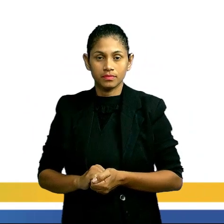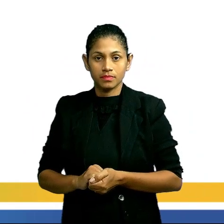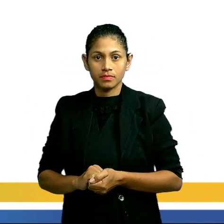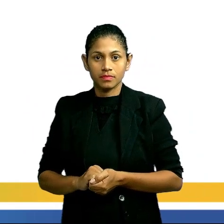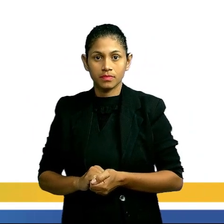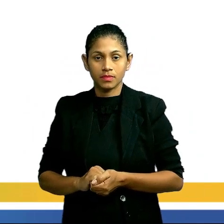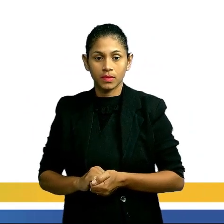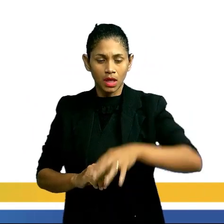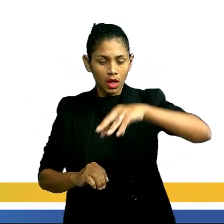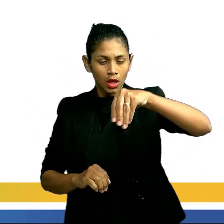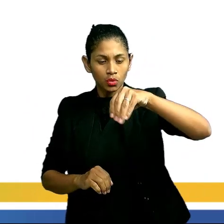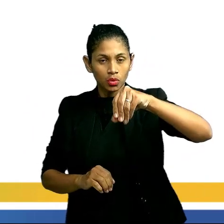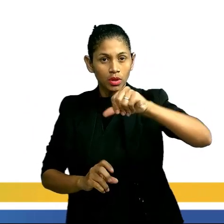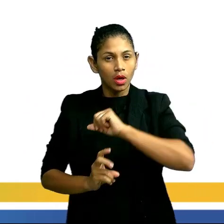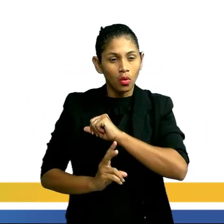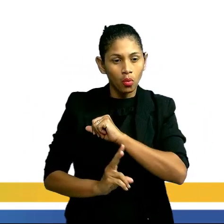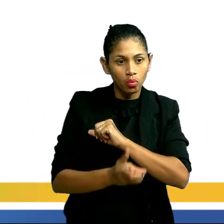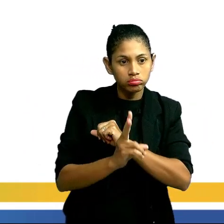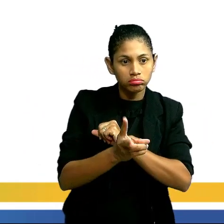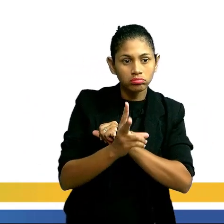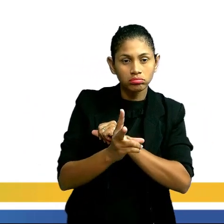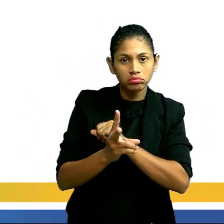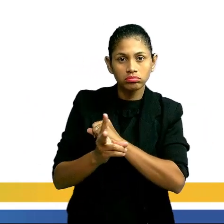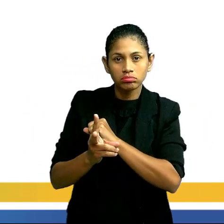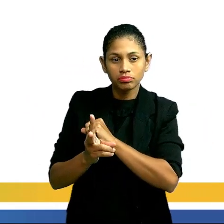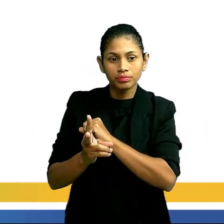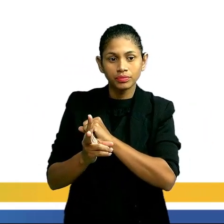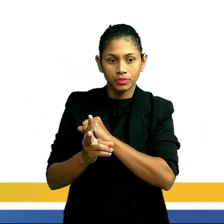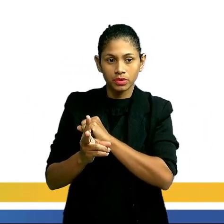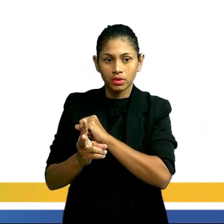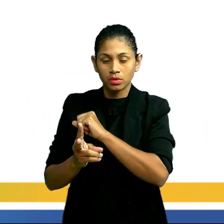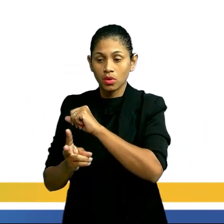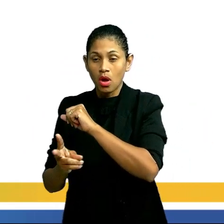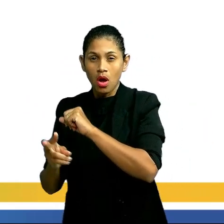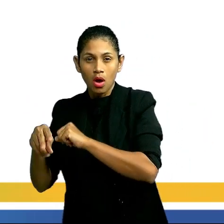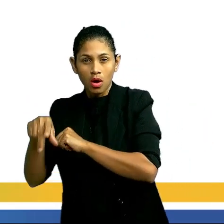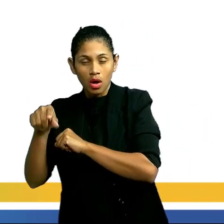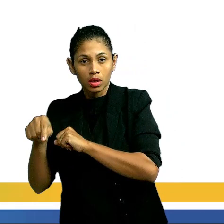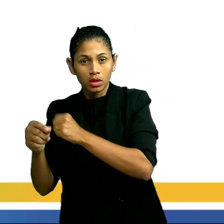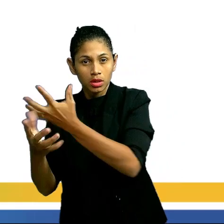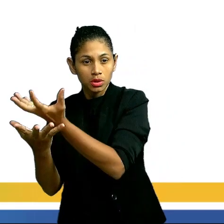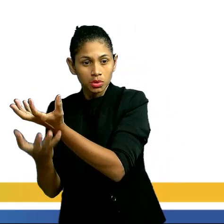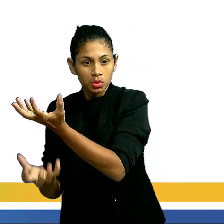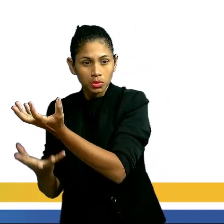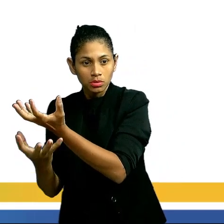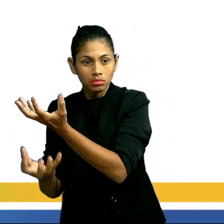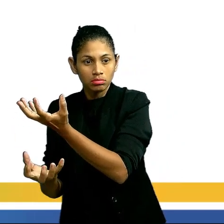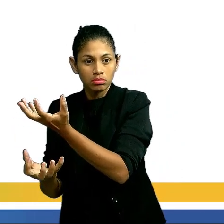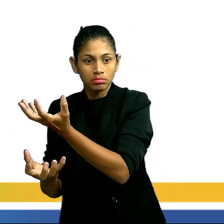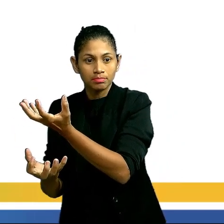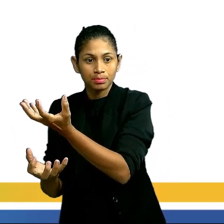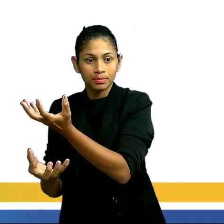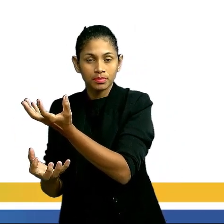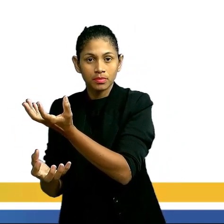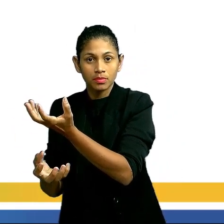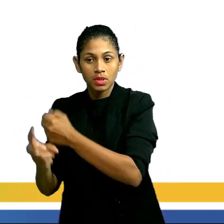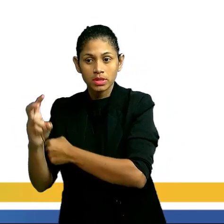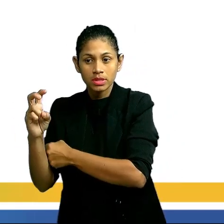na nossa torneira. De 5 a 15 é constante